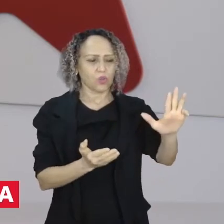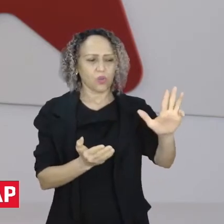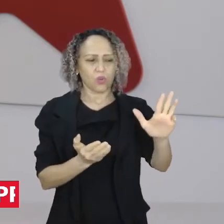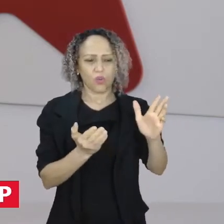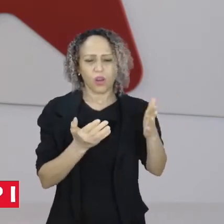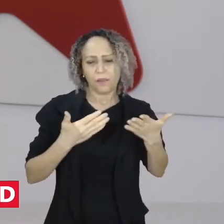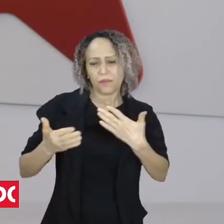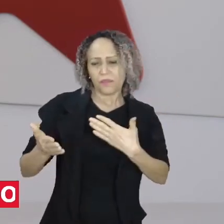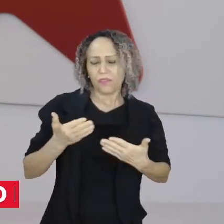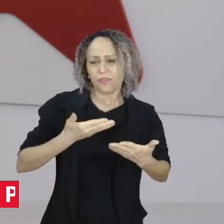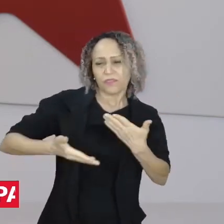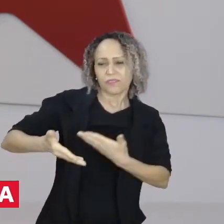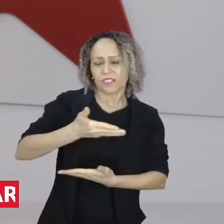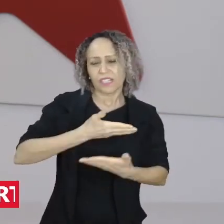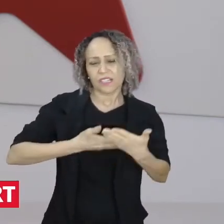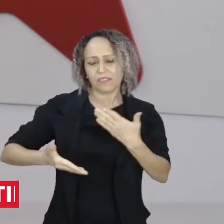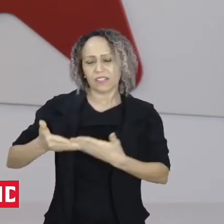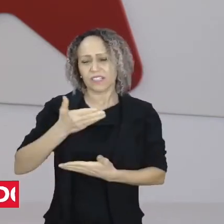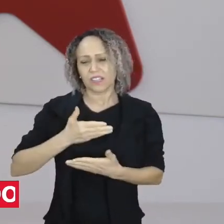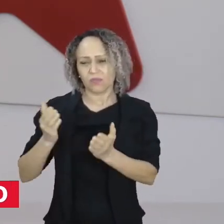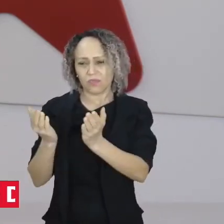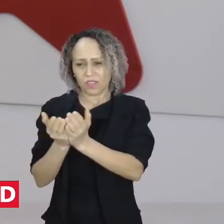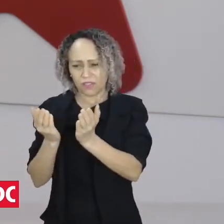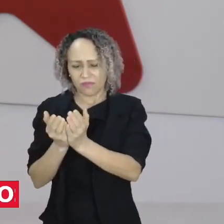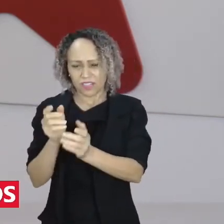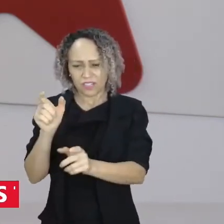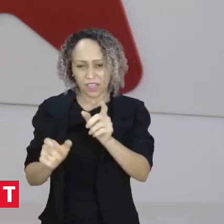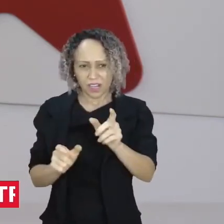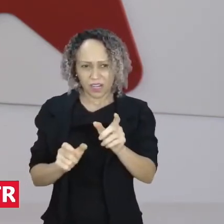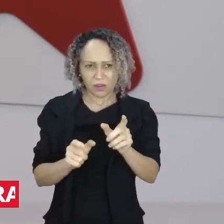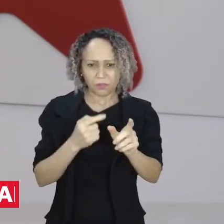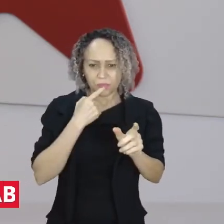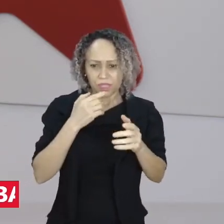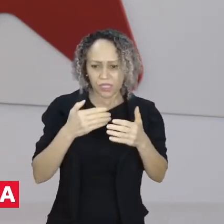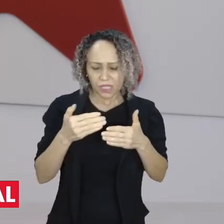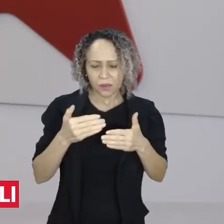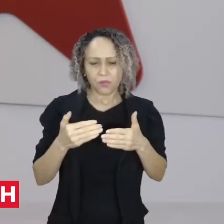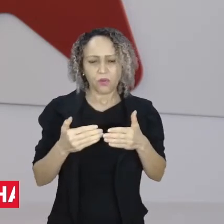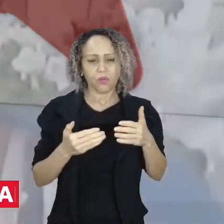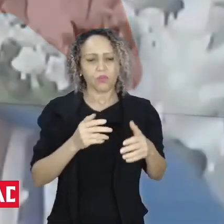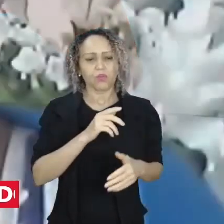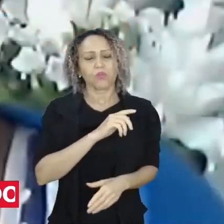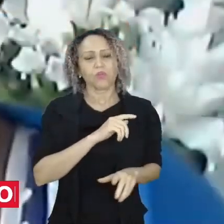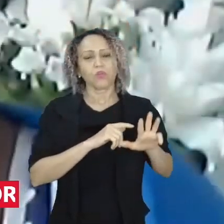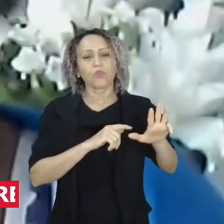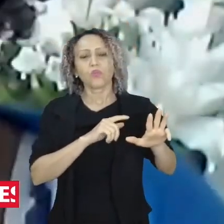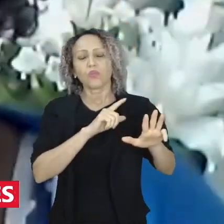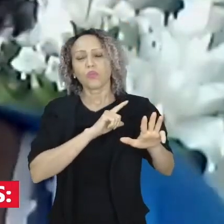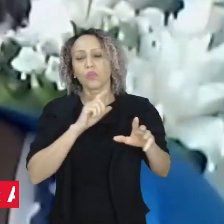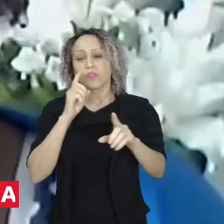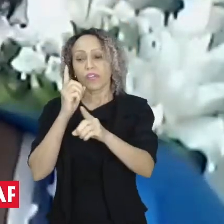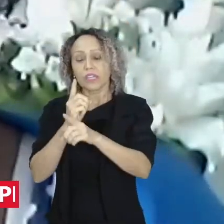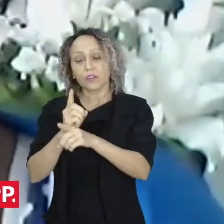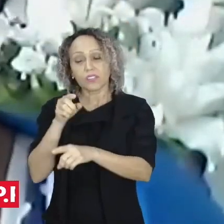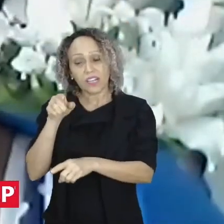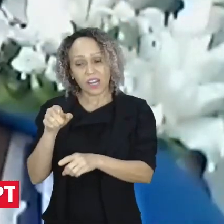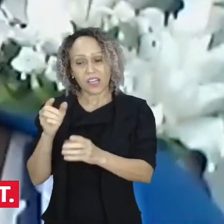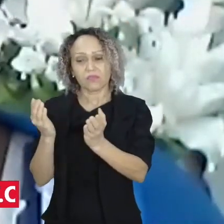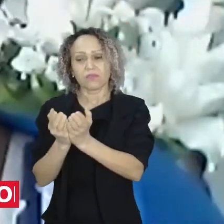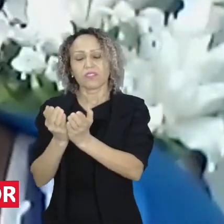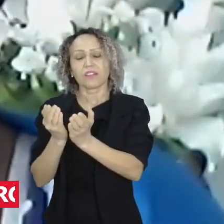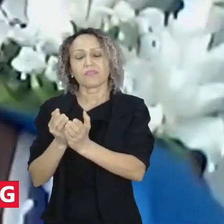sabe, conhece isso, e depois a gente convive com outras religiosidades, né?